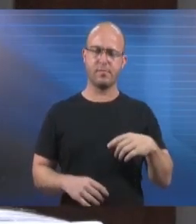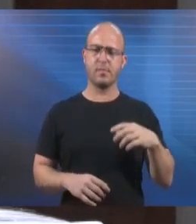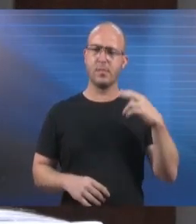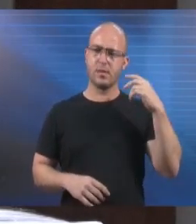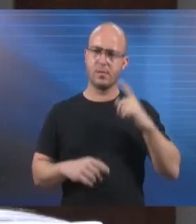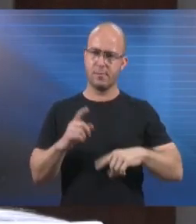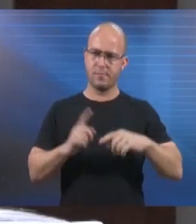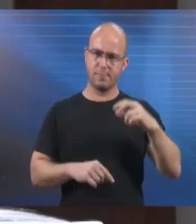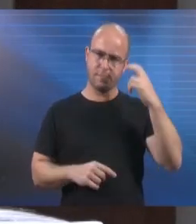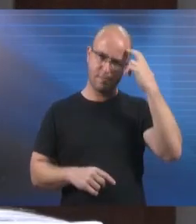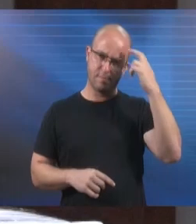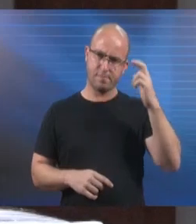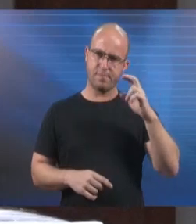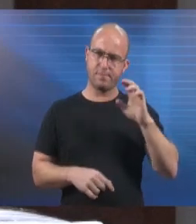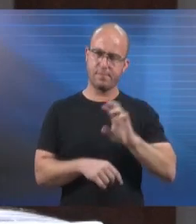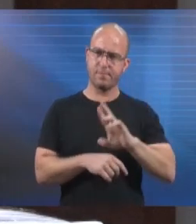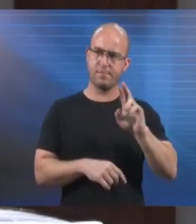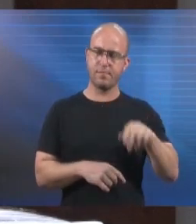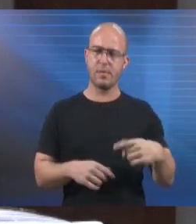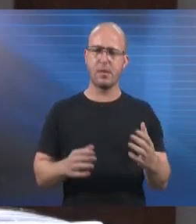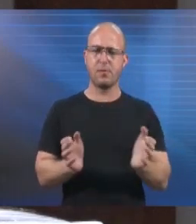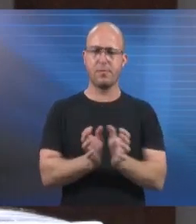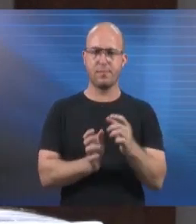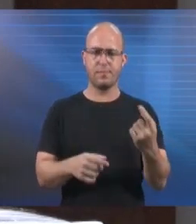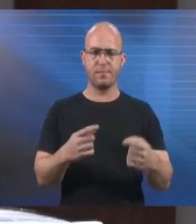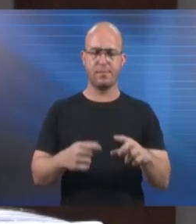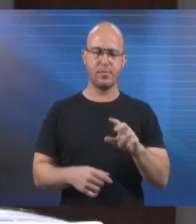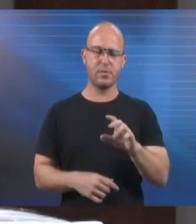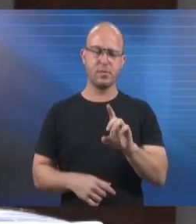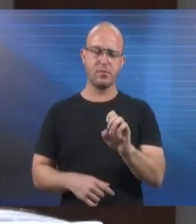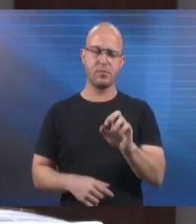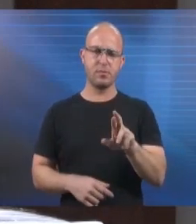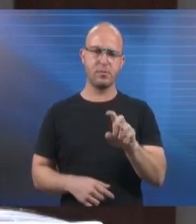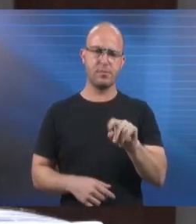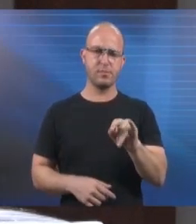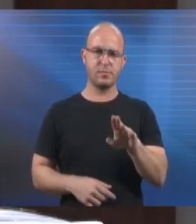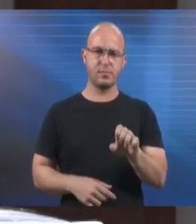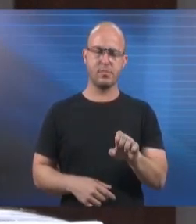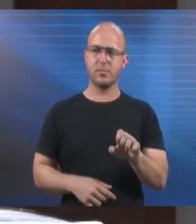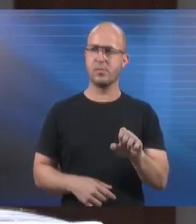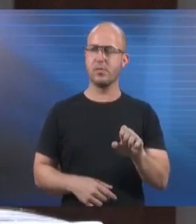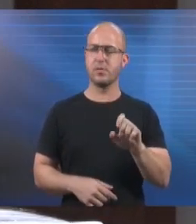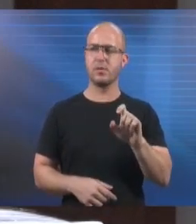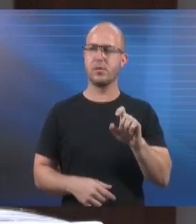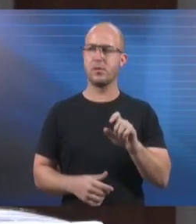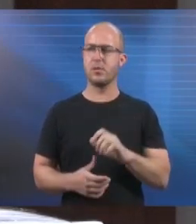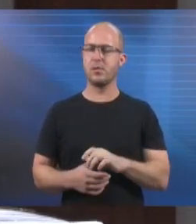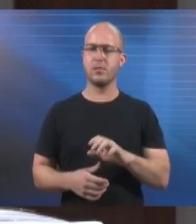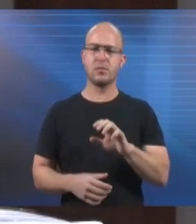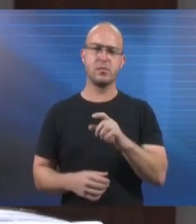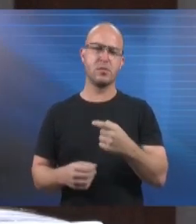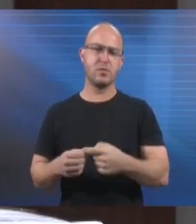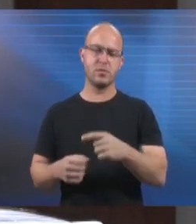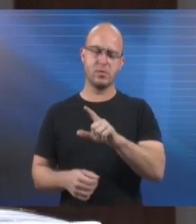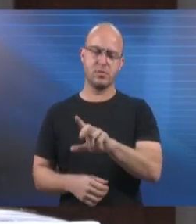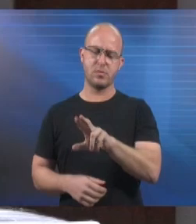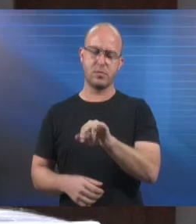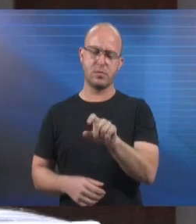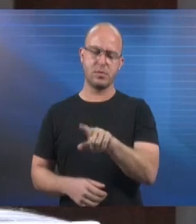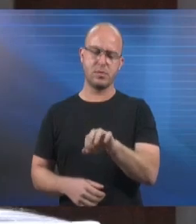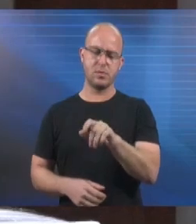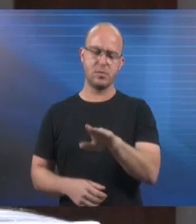cultural e material do Estado do Rio Grande do Norte a banda Municipal Dr Vicente Fernandes Lopes sediado no município de luí Gomes